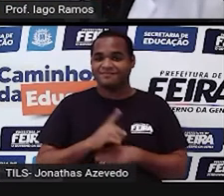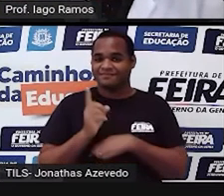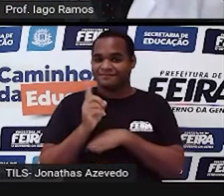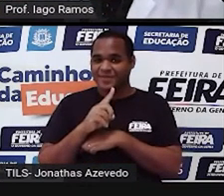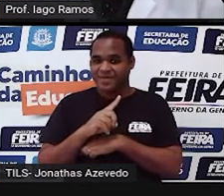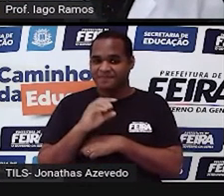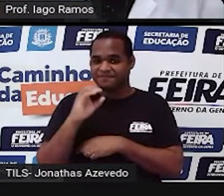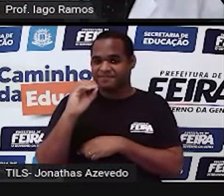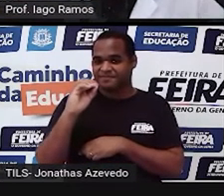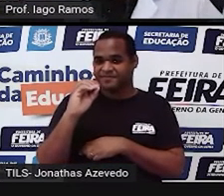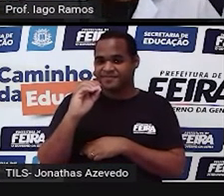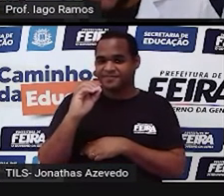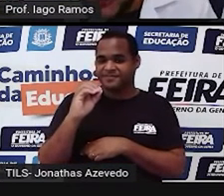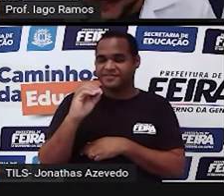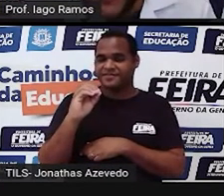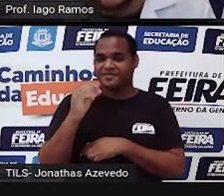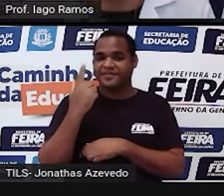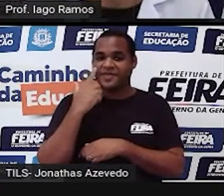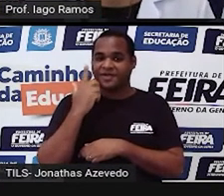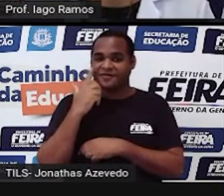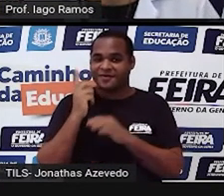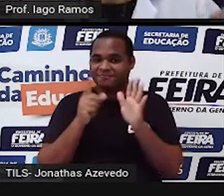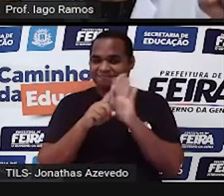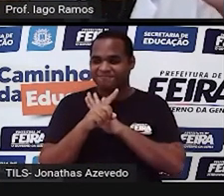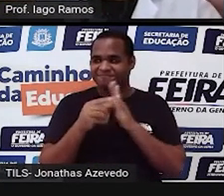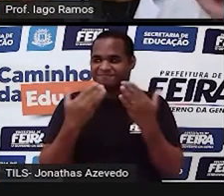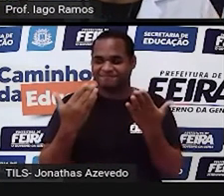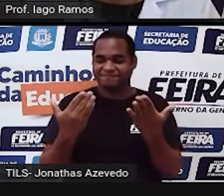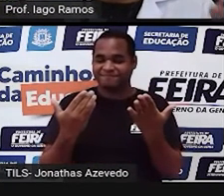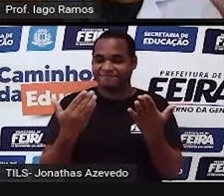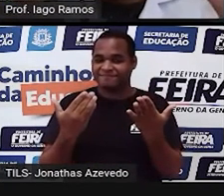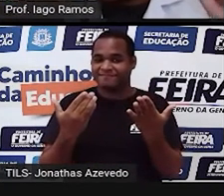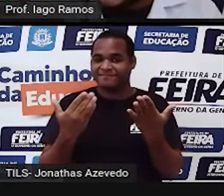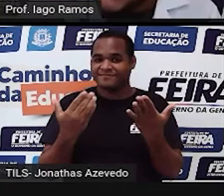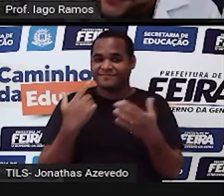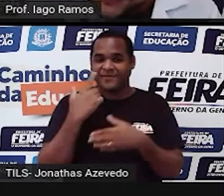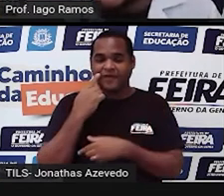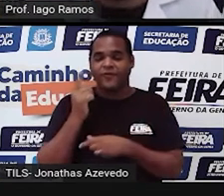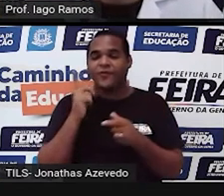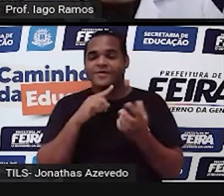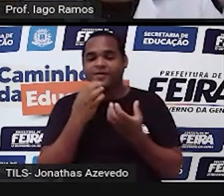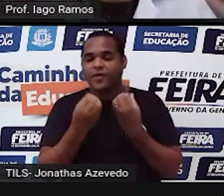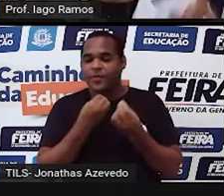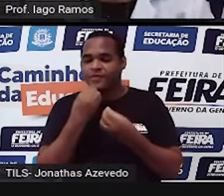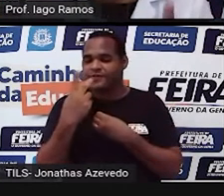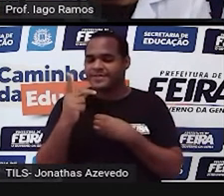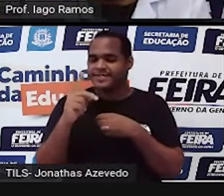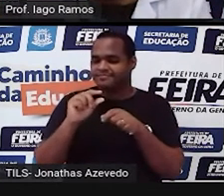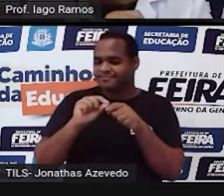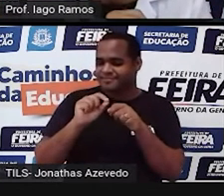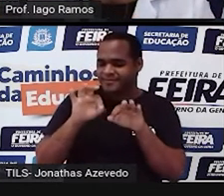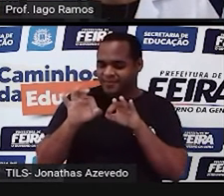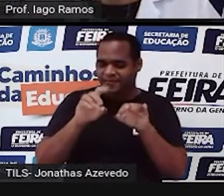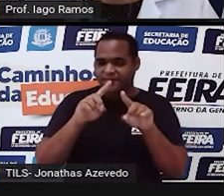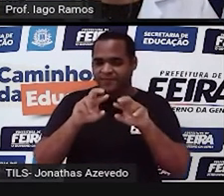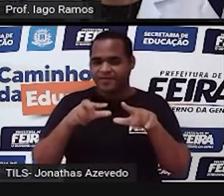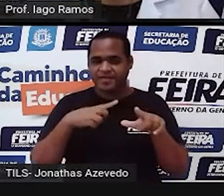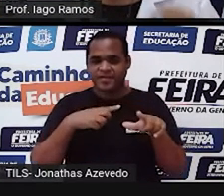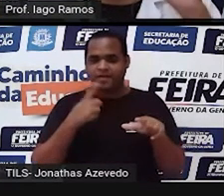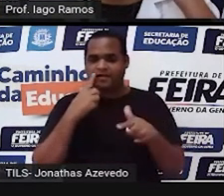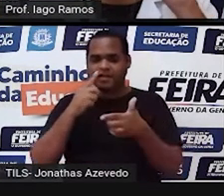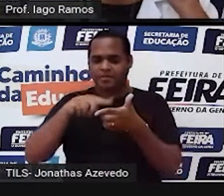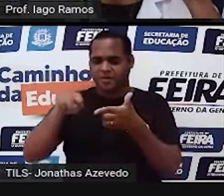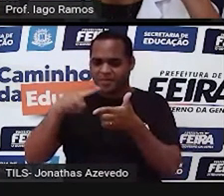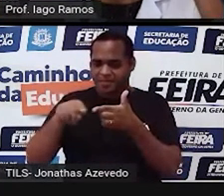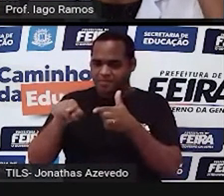Tempo, olha só. O que é que você deve fazer se eu trazer um problema de matemática